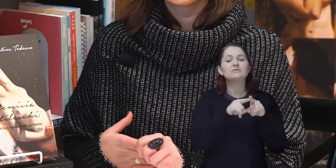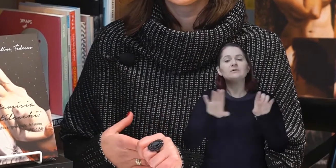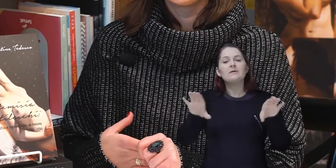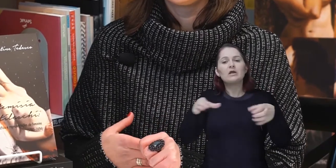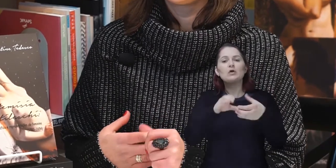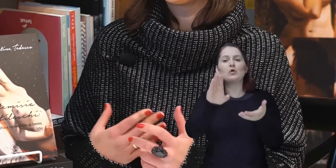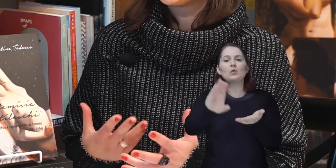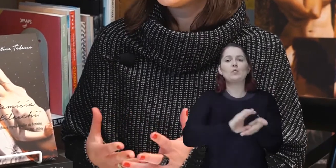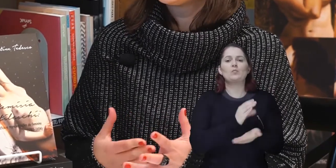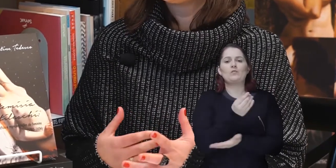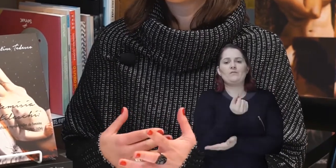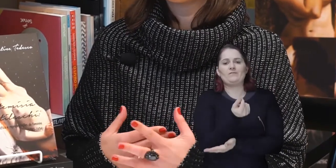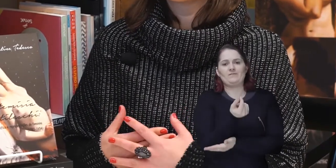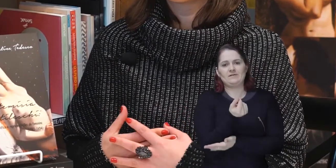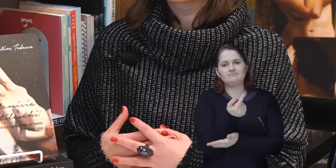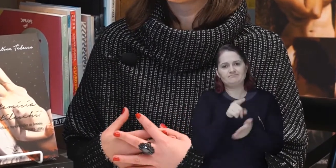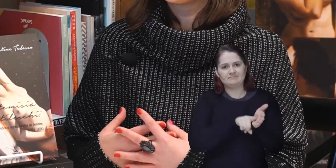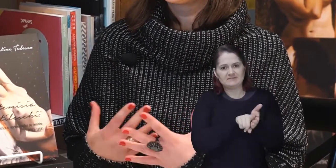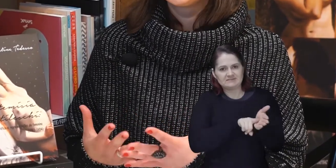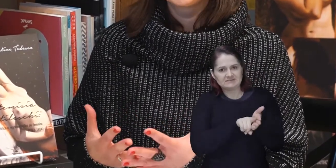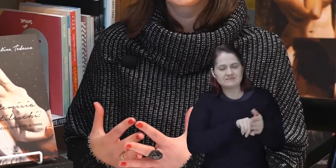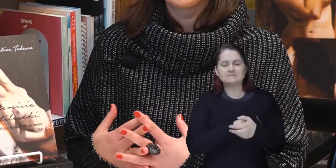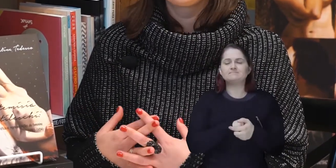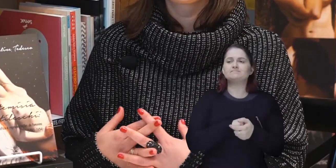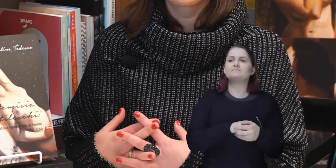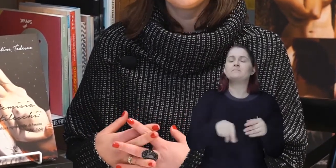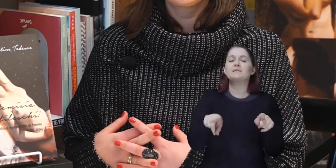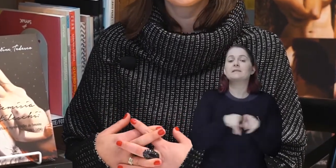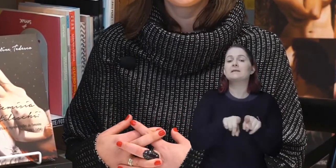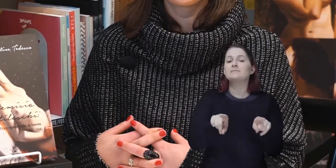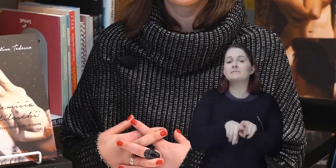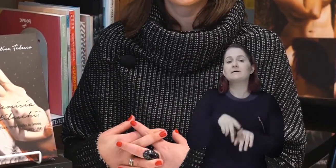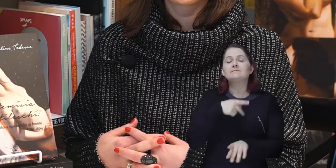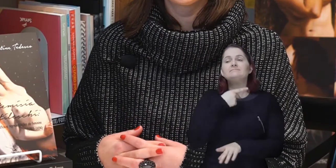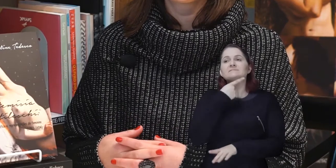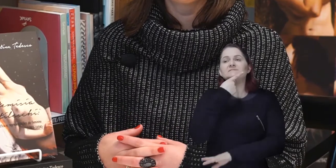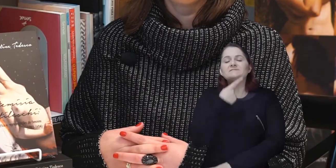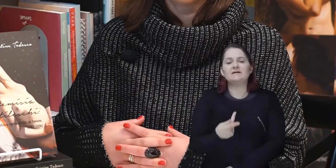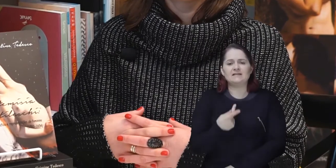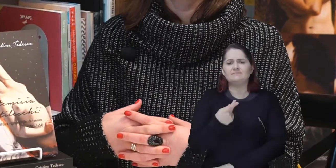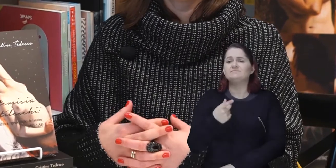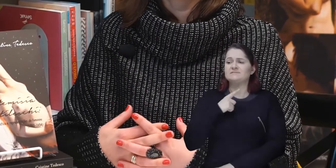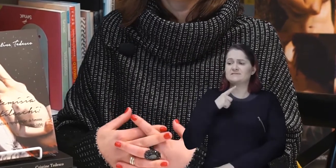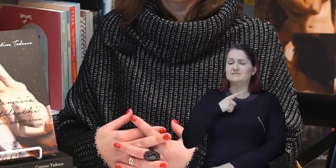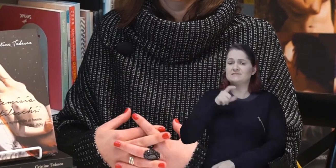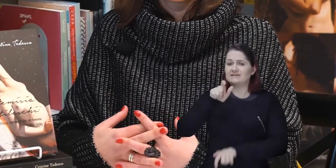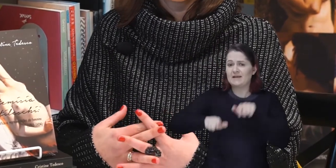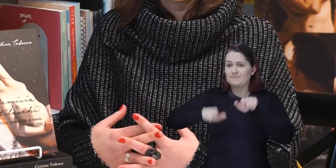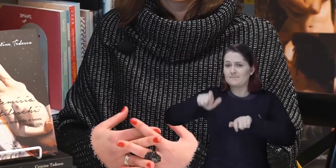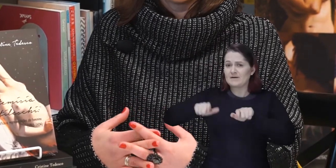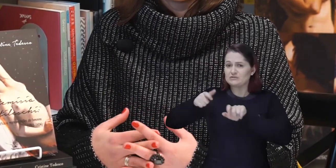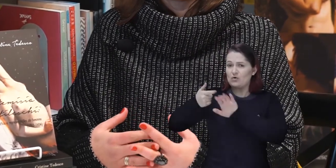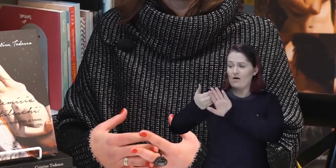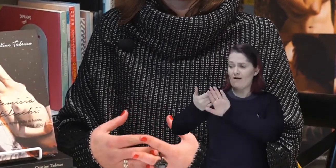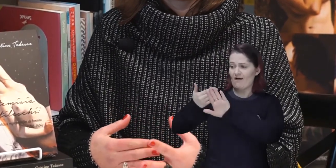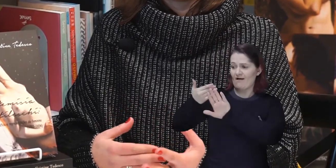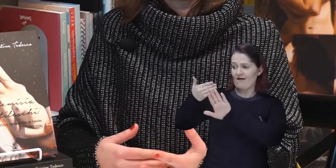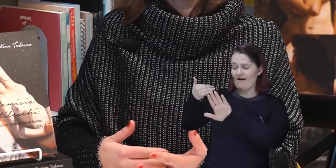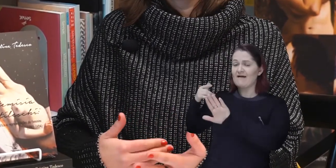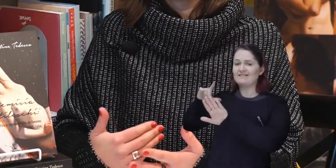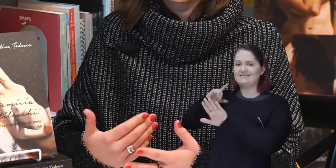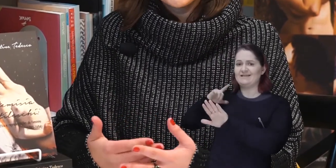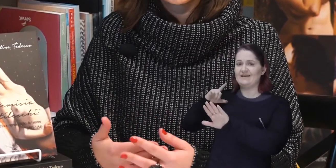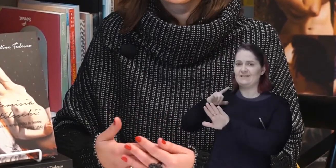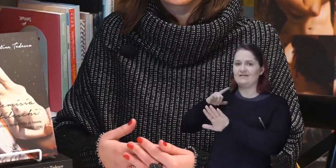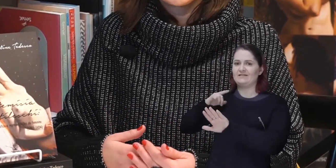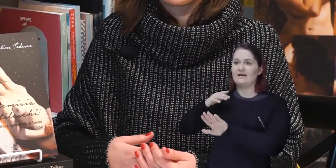essas instituições e esses grupos que financiam esse tipo de pesquisa, e também dizer que